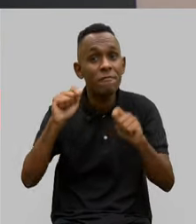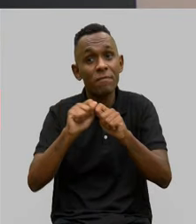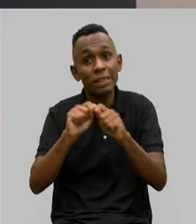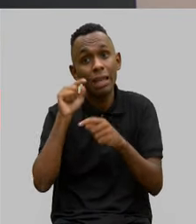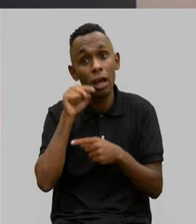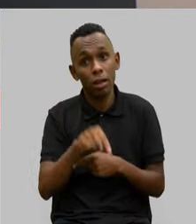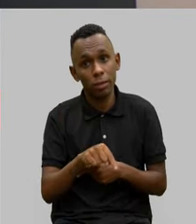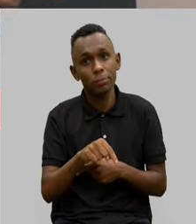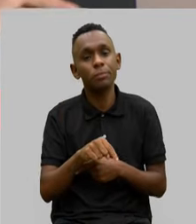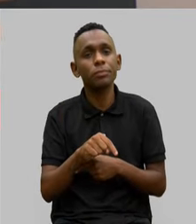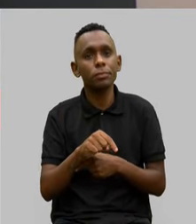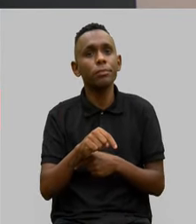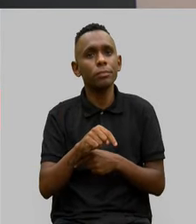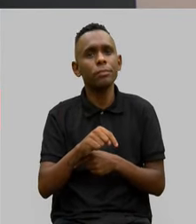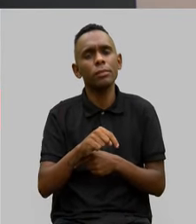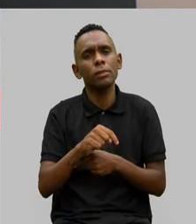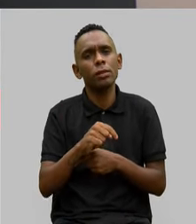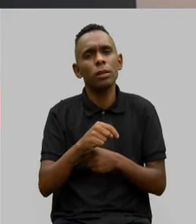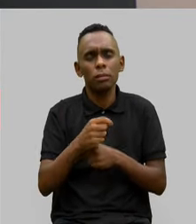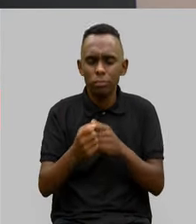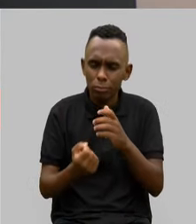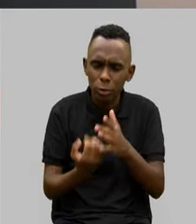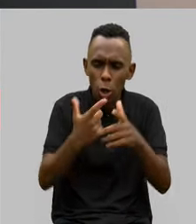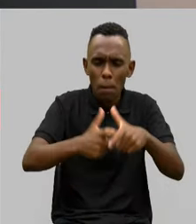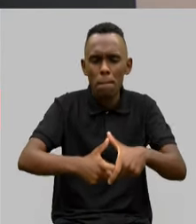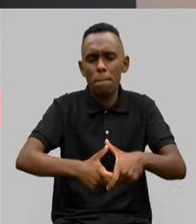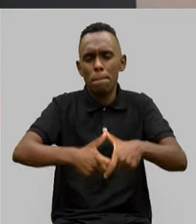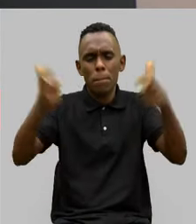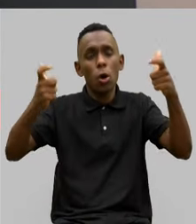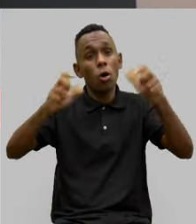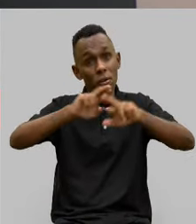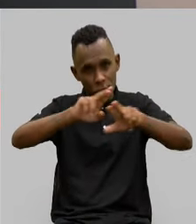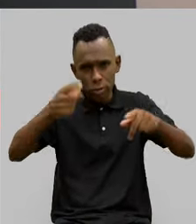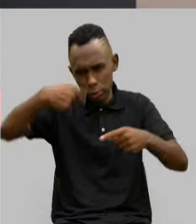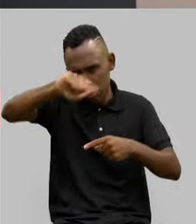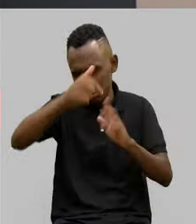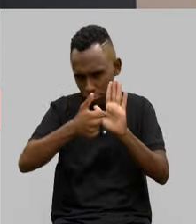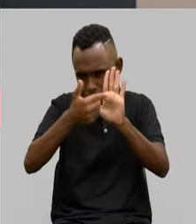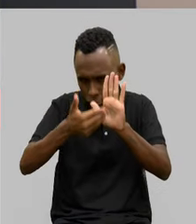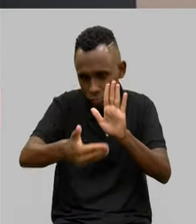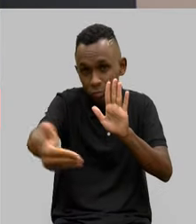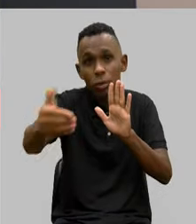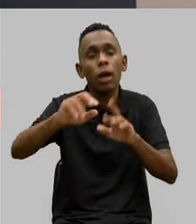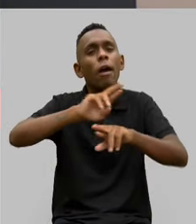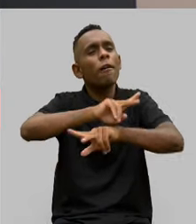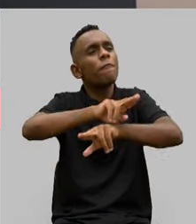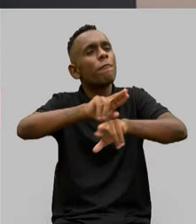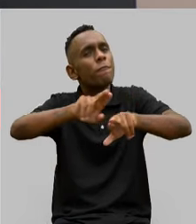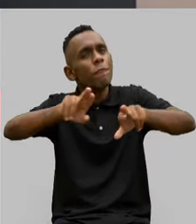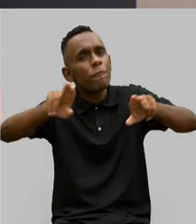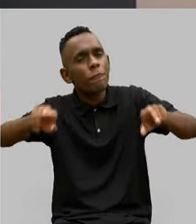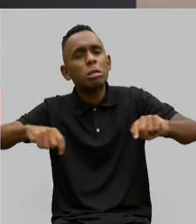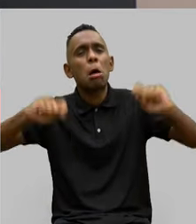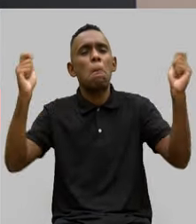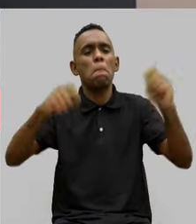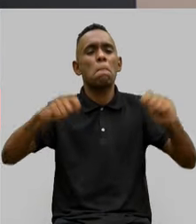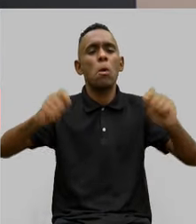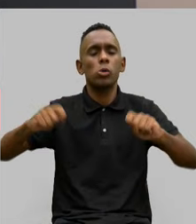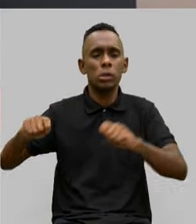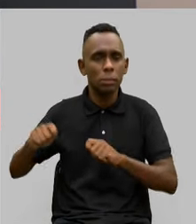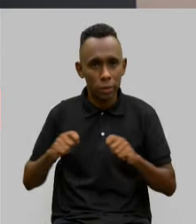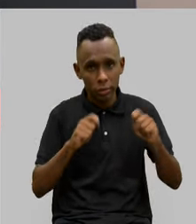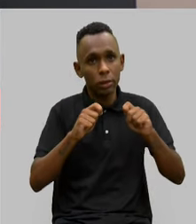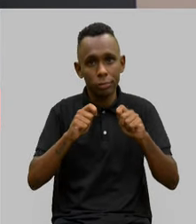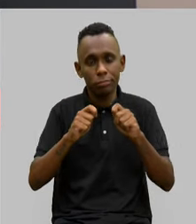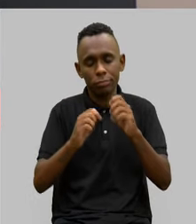daqui Florescer a as mais diversas e vocês vão ver daqui paraa frente as diversas possibilidades